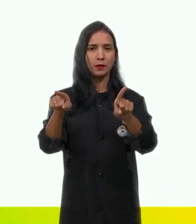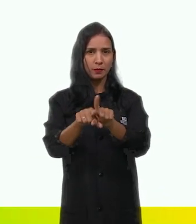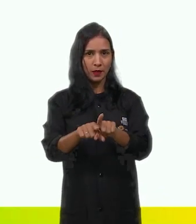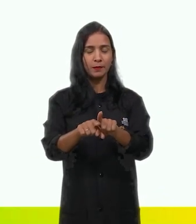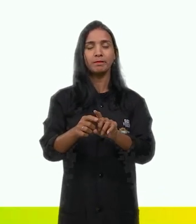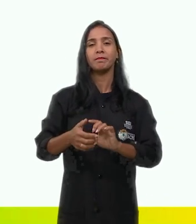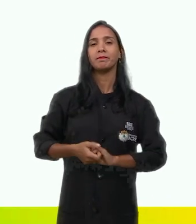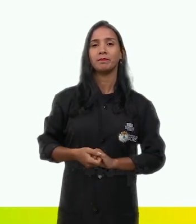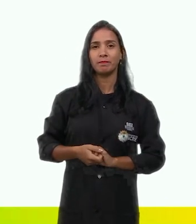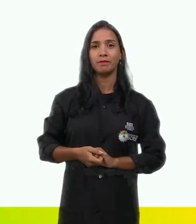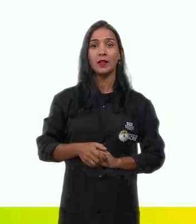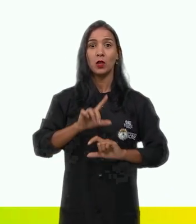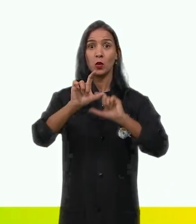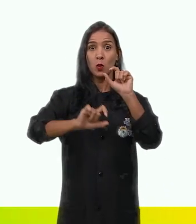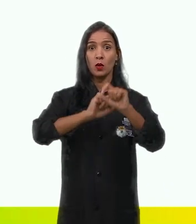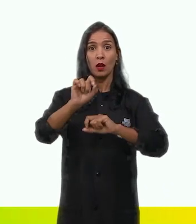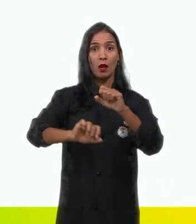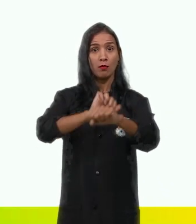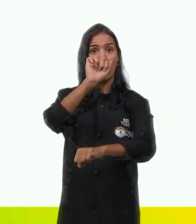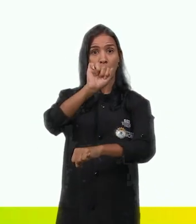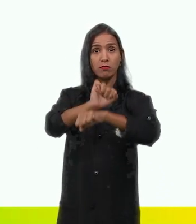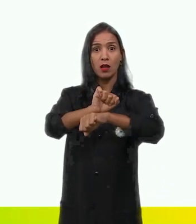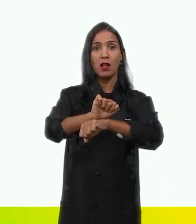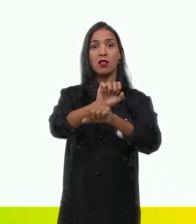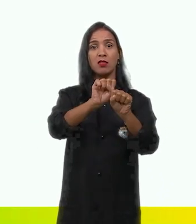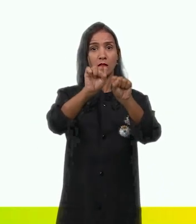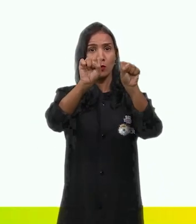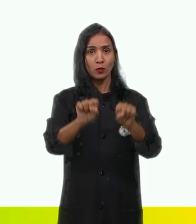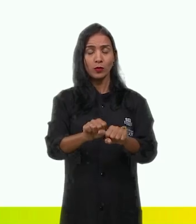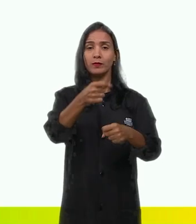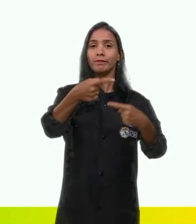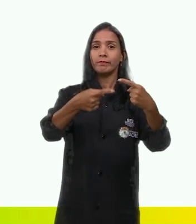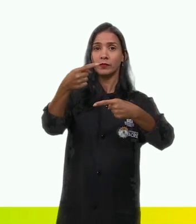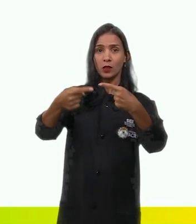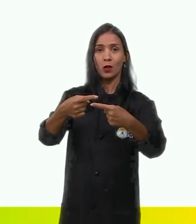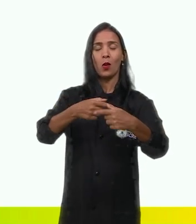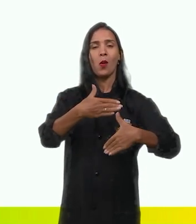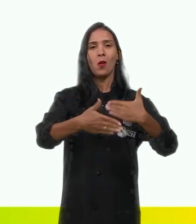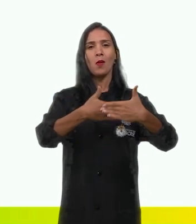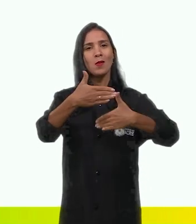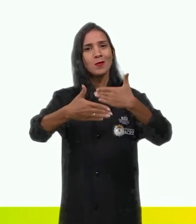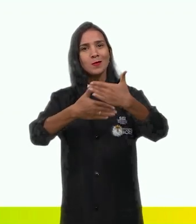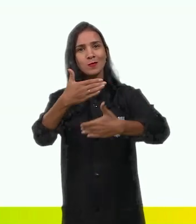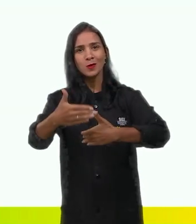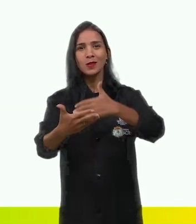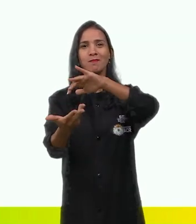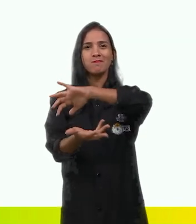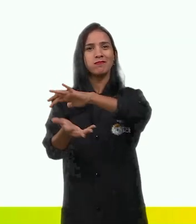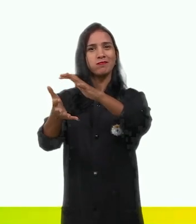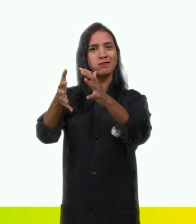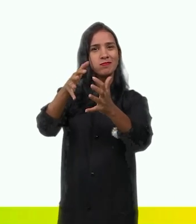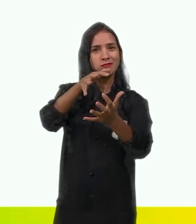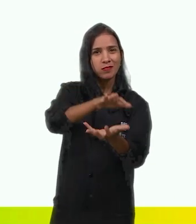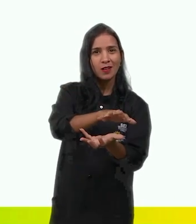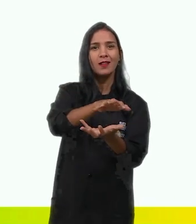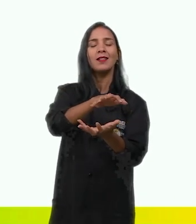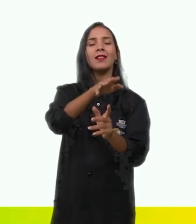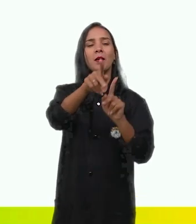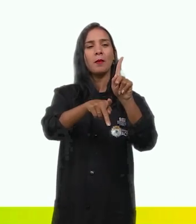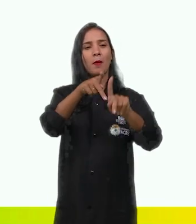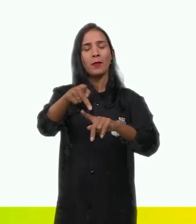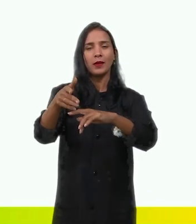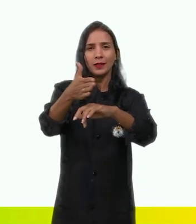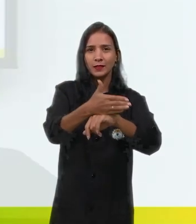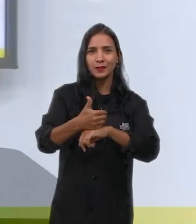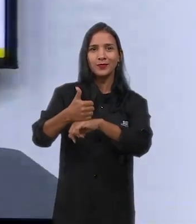é a estabilização gradual do sistema político e processo de reconstrução da nação. E